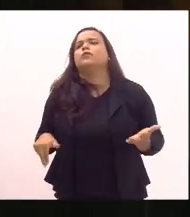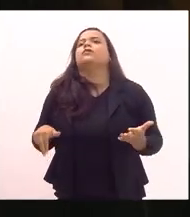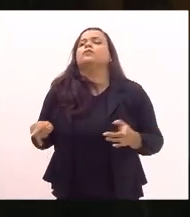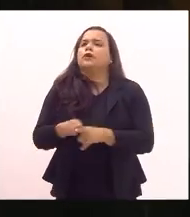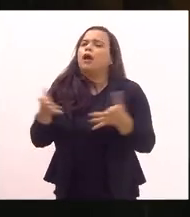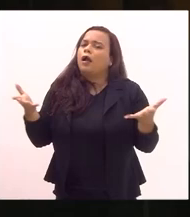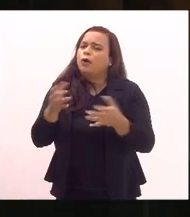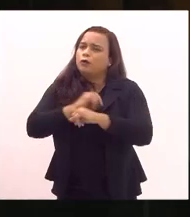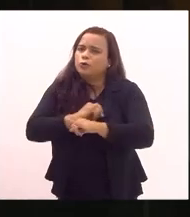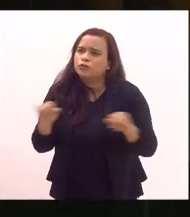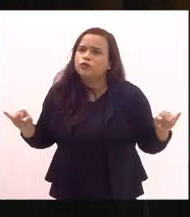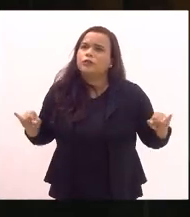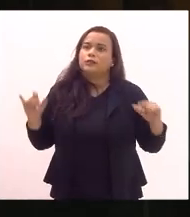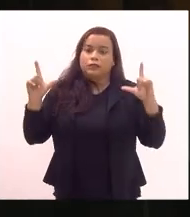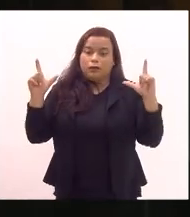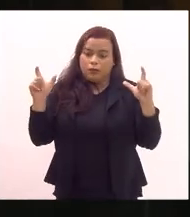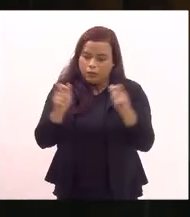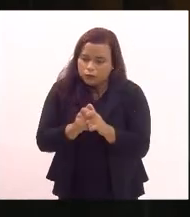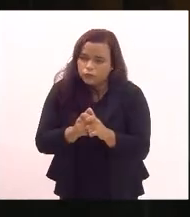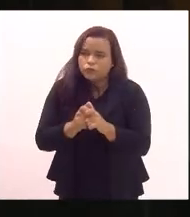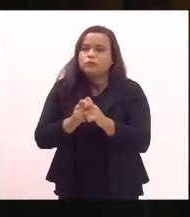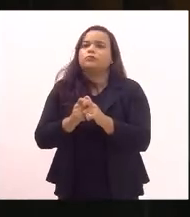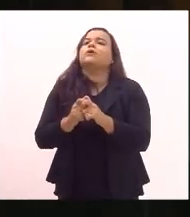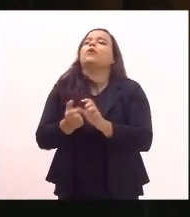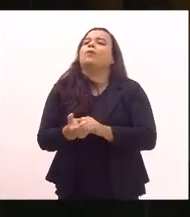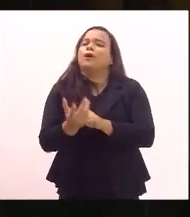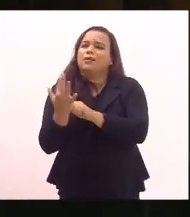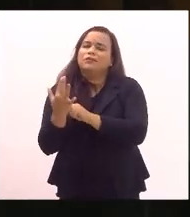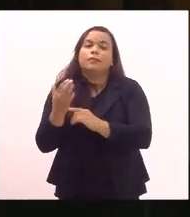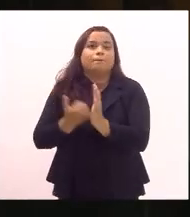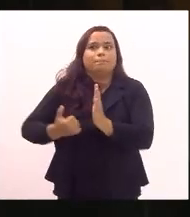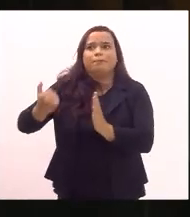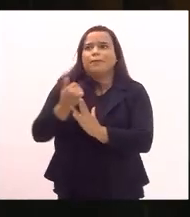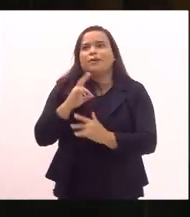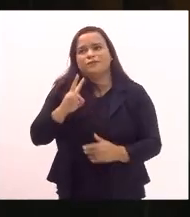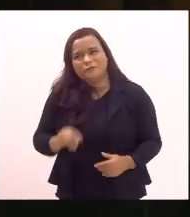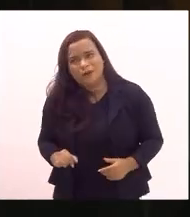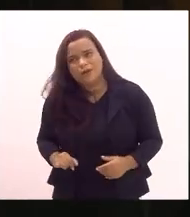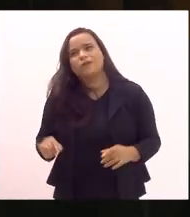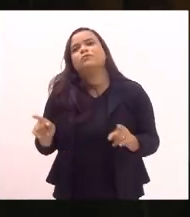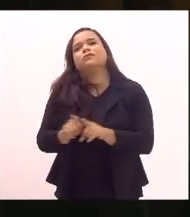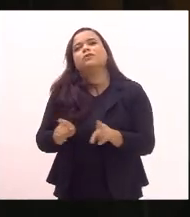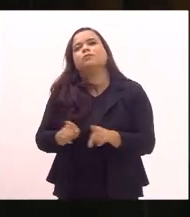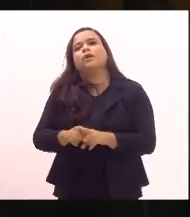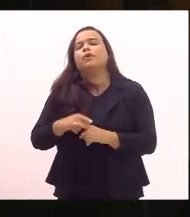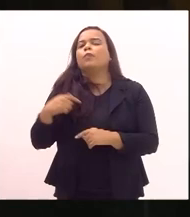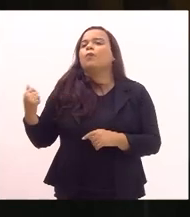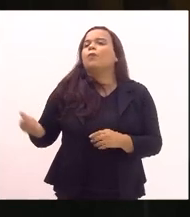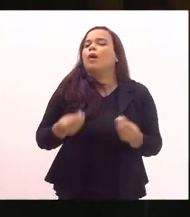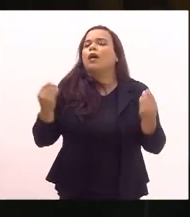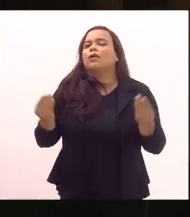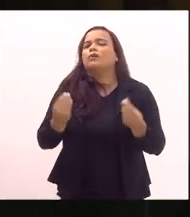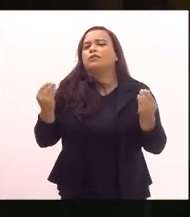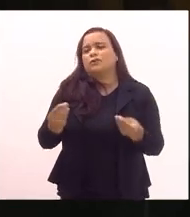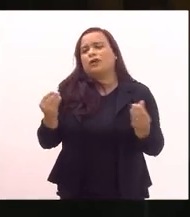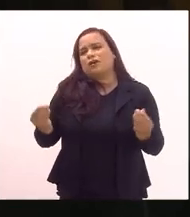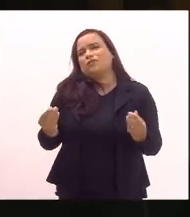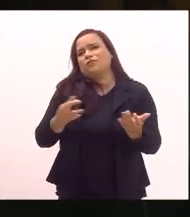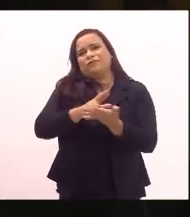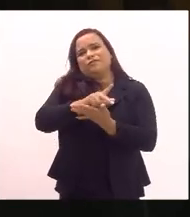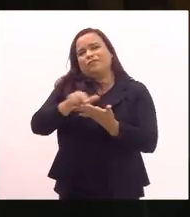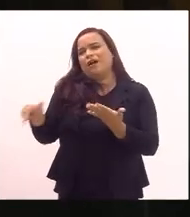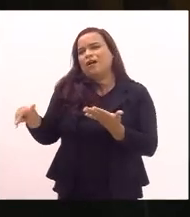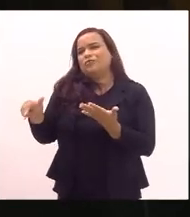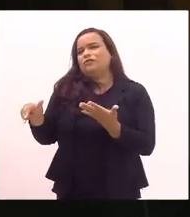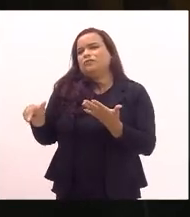esse com essa notícia da redução das frotas mais ainda a péssima qualidade nos Veículos